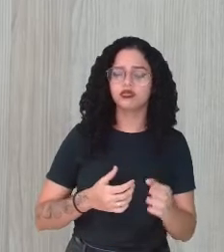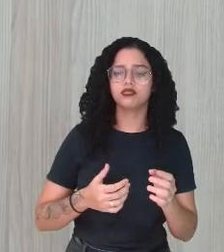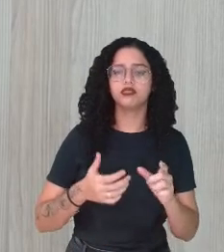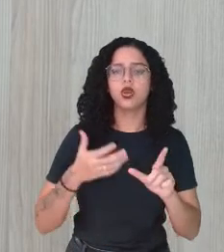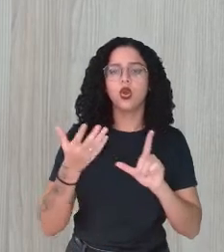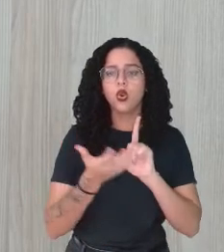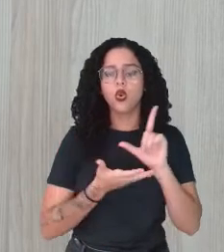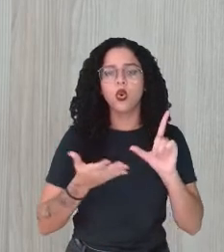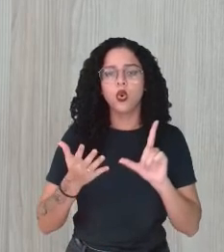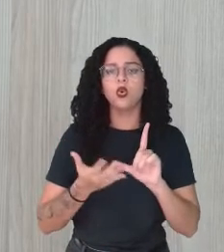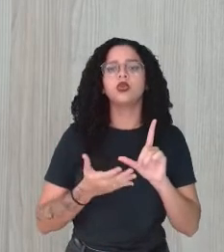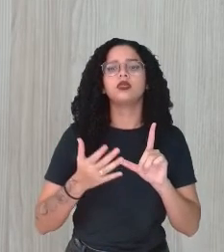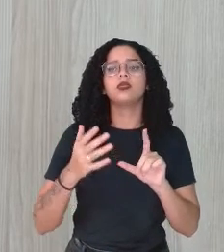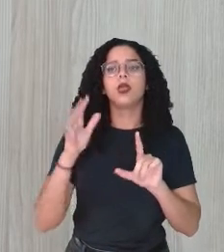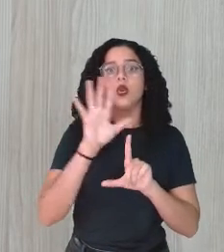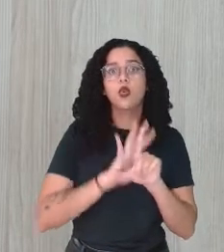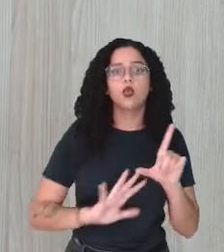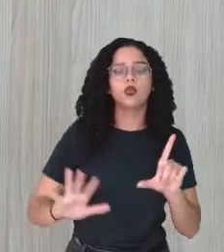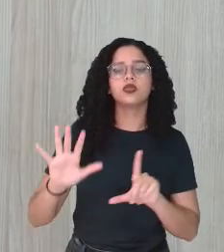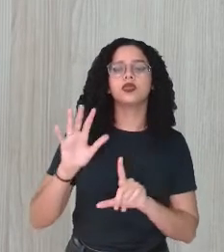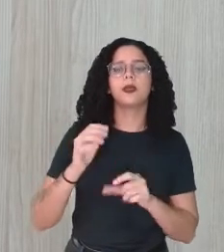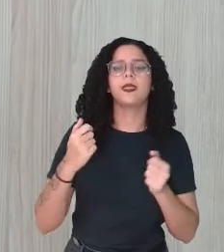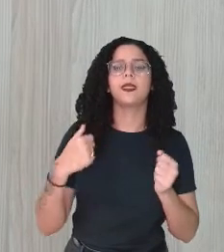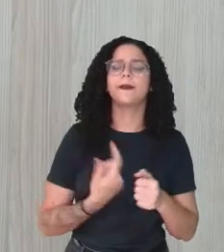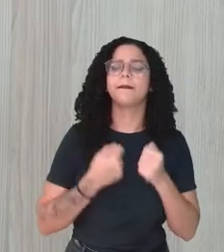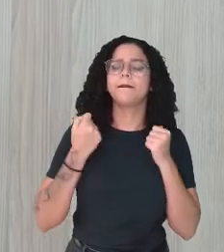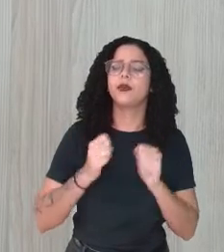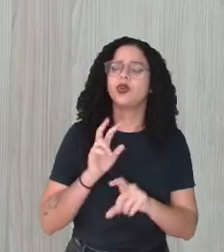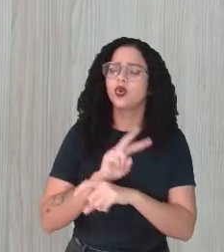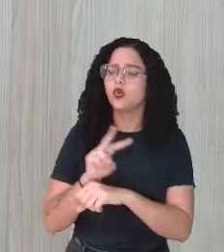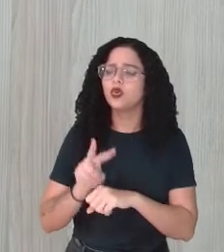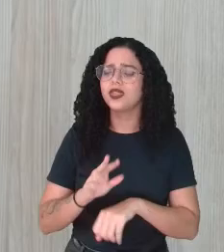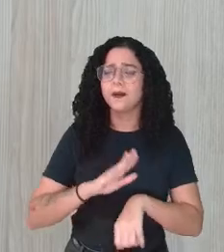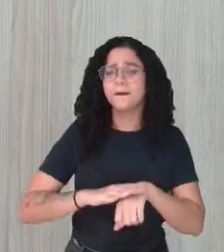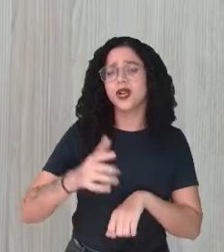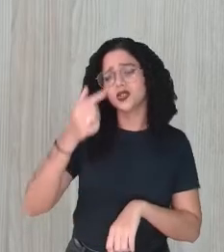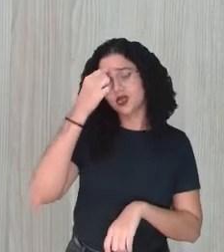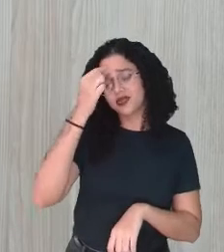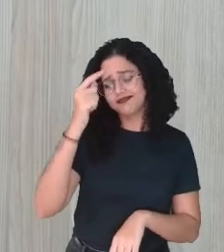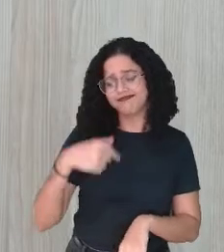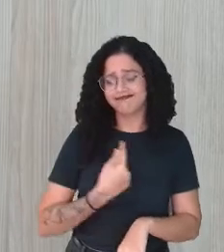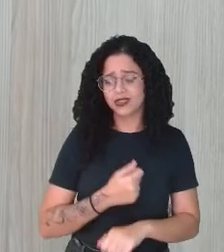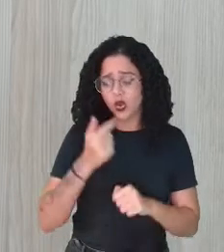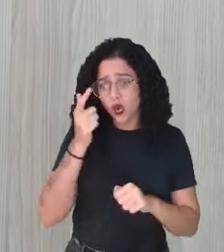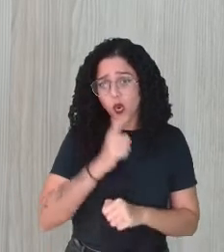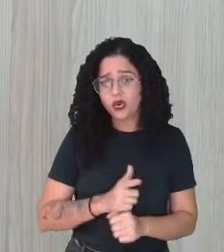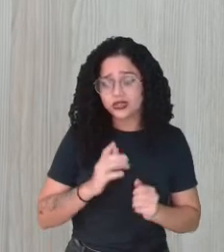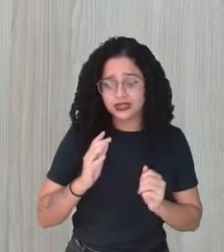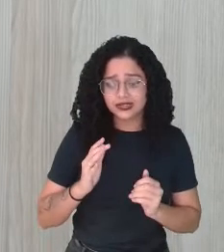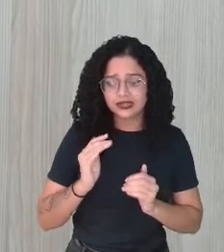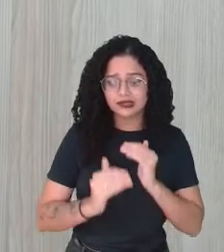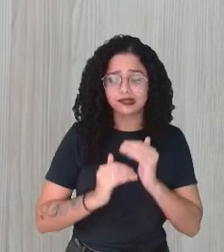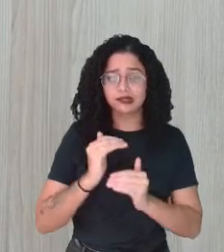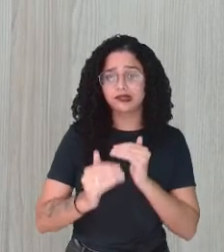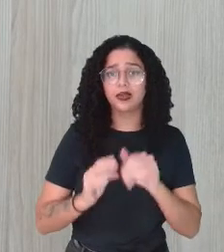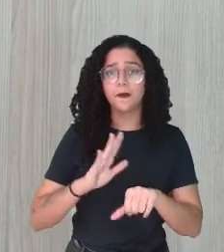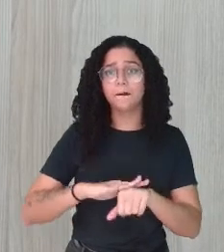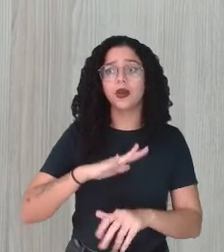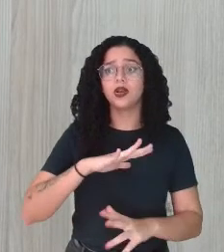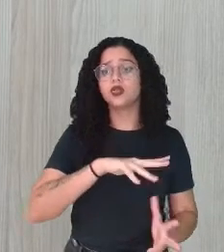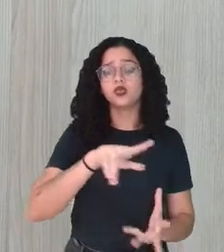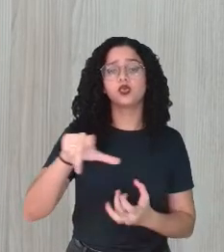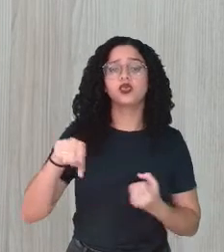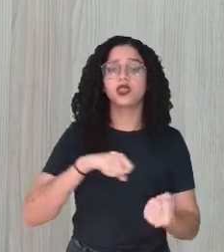uma forma que a gente possa cuidar, de uma forma mais consciente, para que a gente possa caminhar mais sustentável,